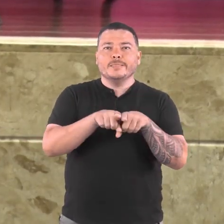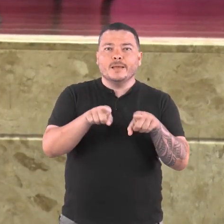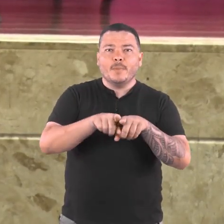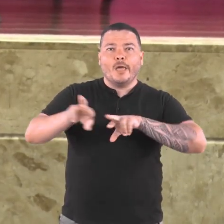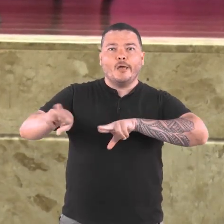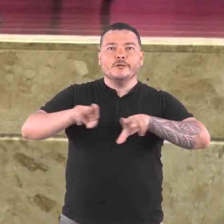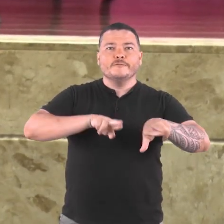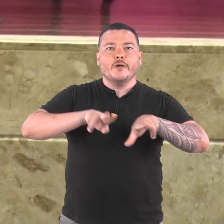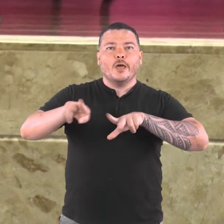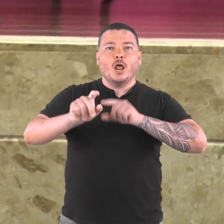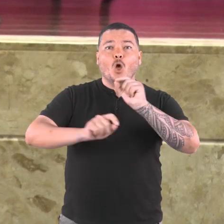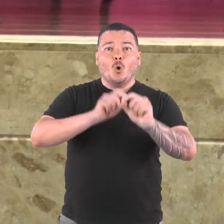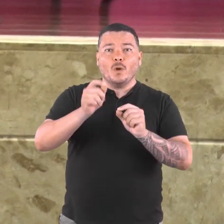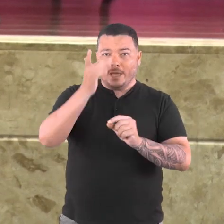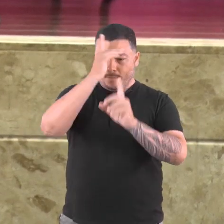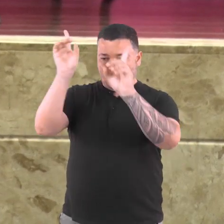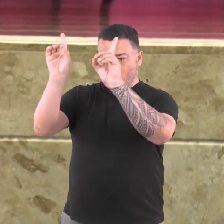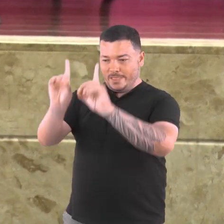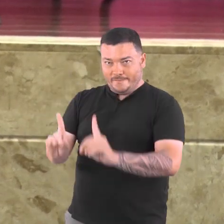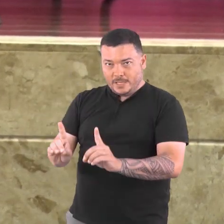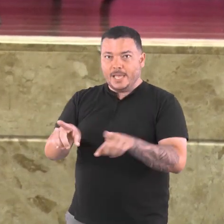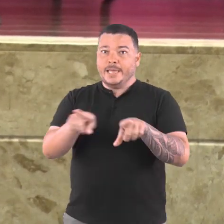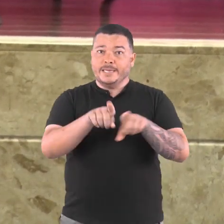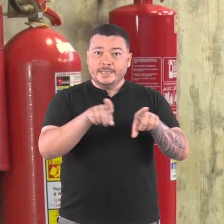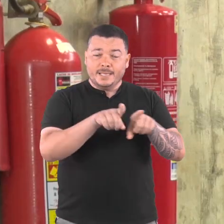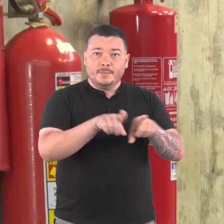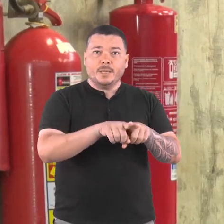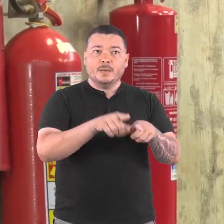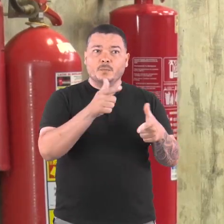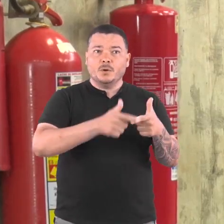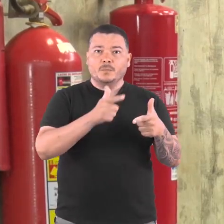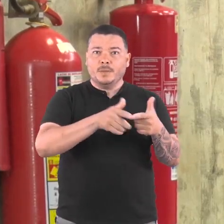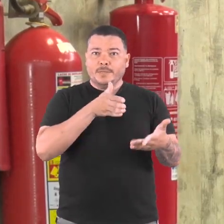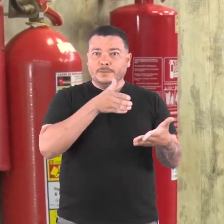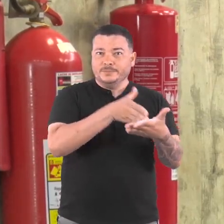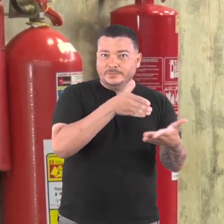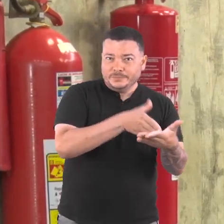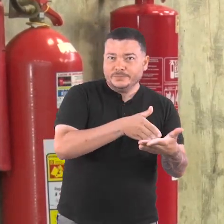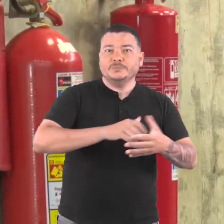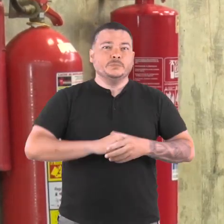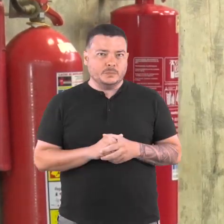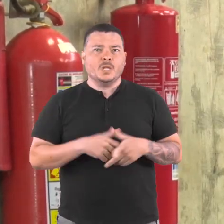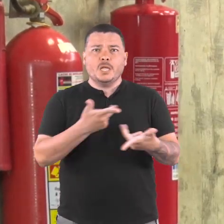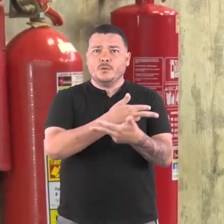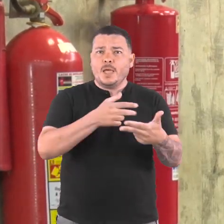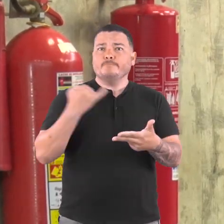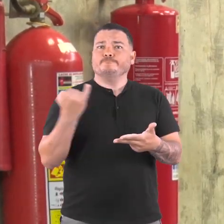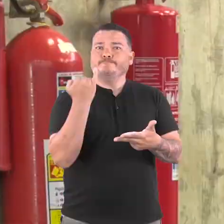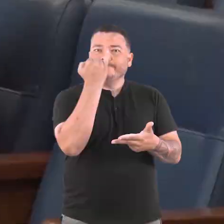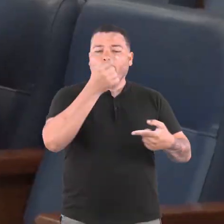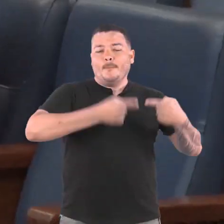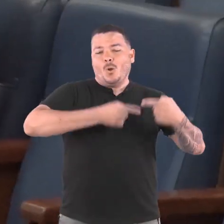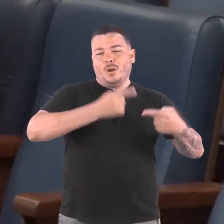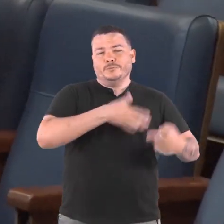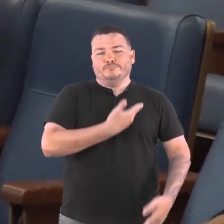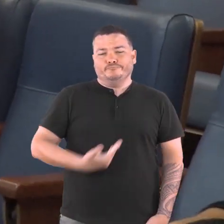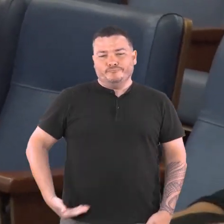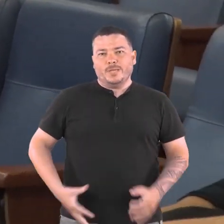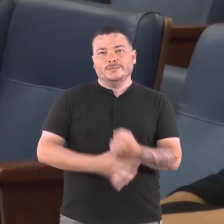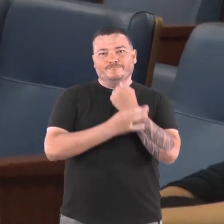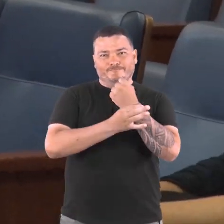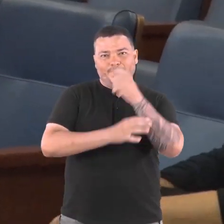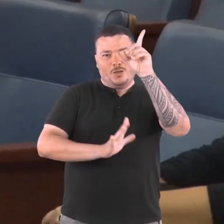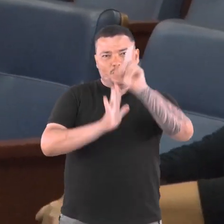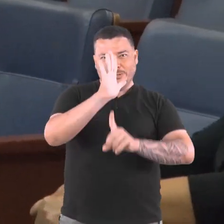debatidas também as diferenças entre deficiência e disfunção e a importância das políticas públicas